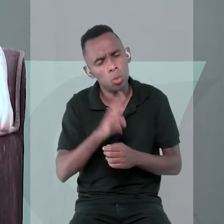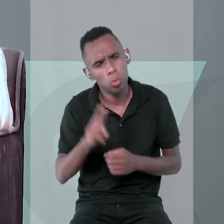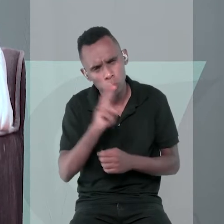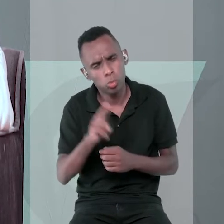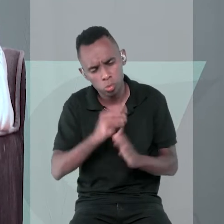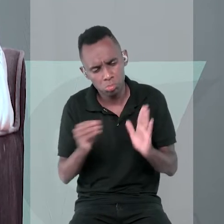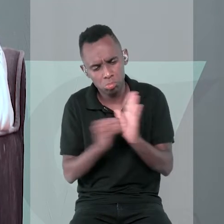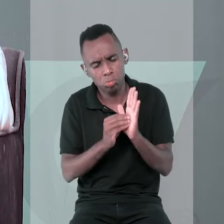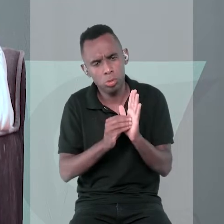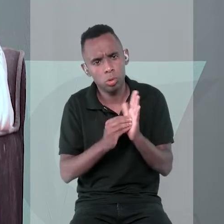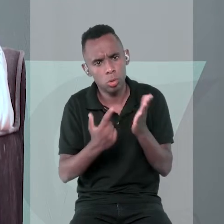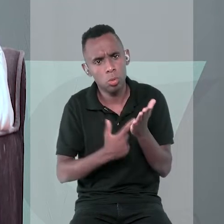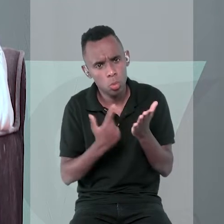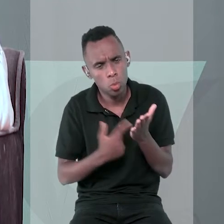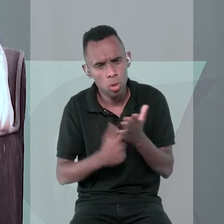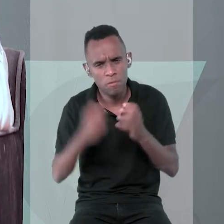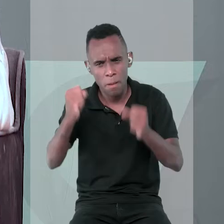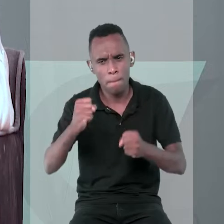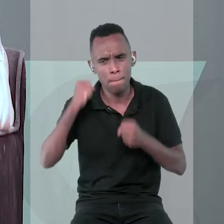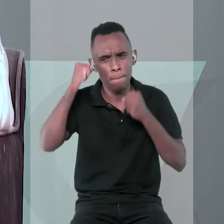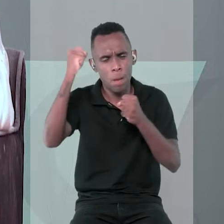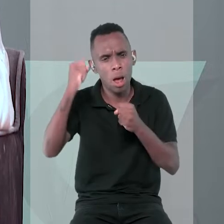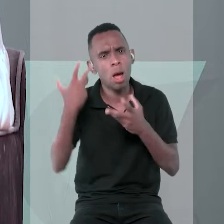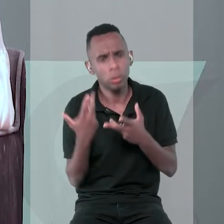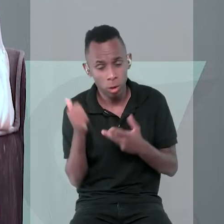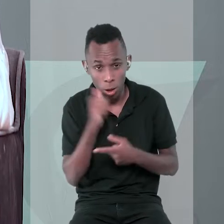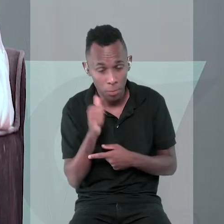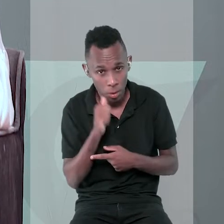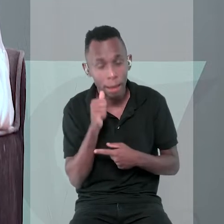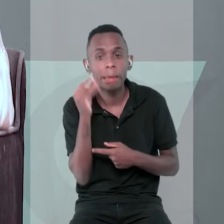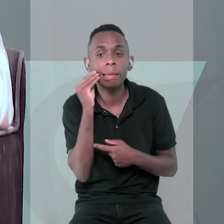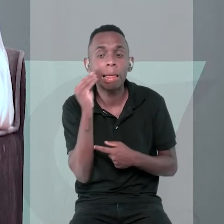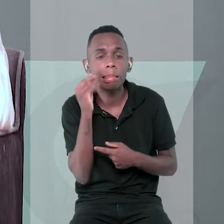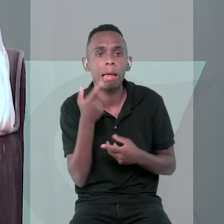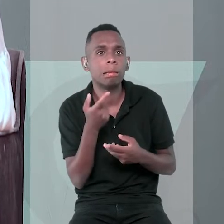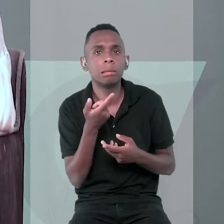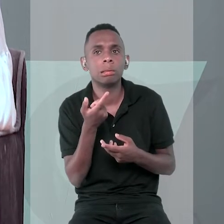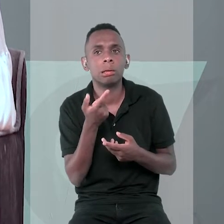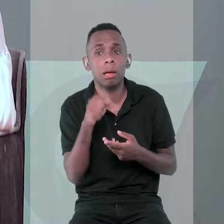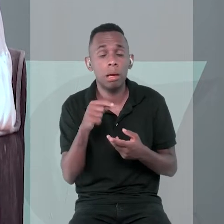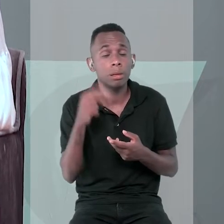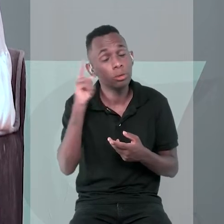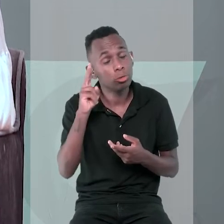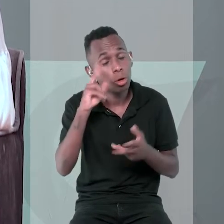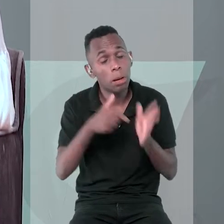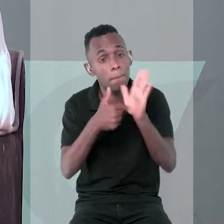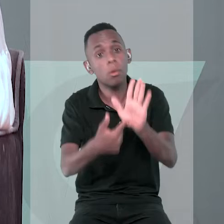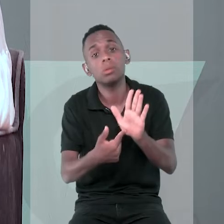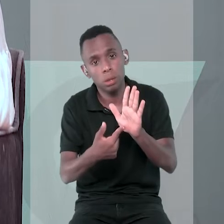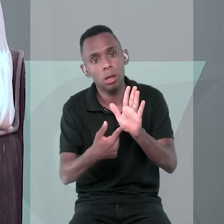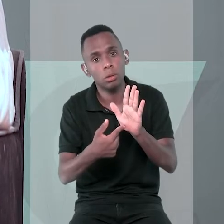termo no livro, né, das heroínas imperfeitas, no sentido de tentar não limpar essas histórias, trazer